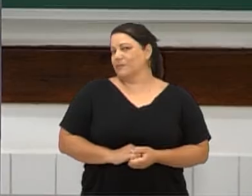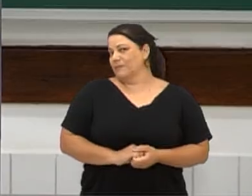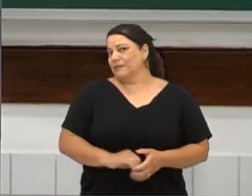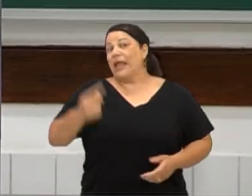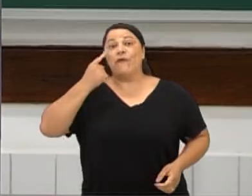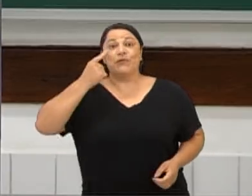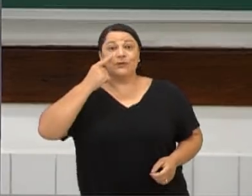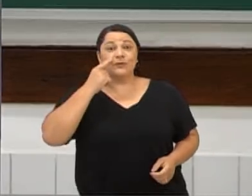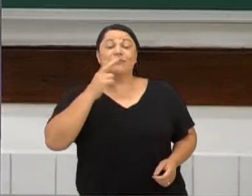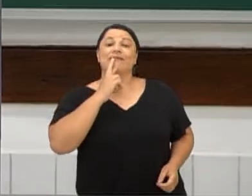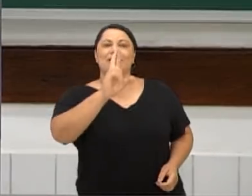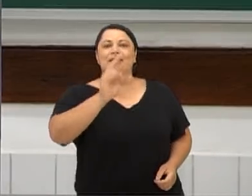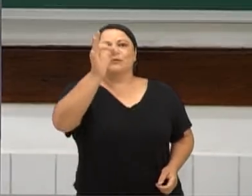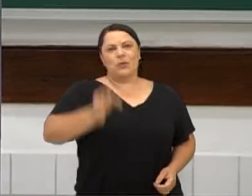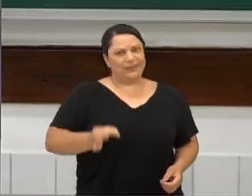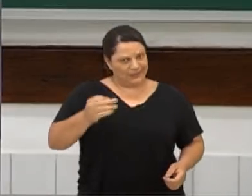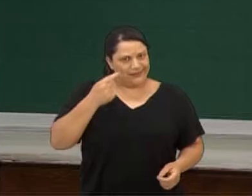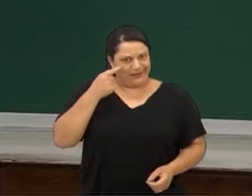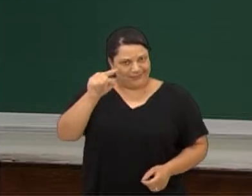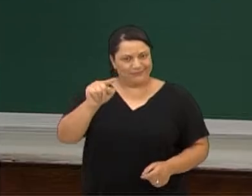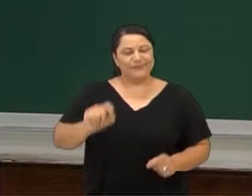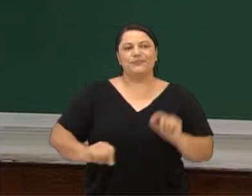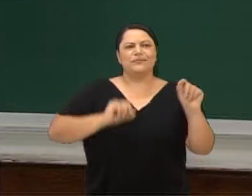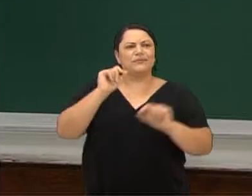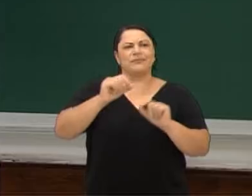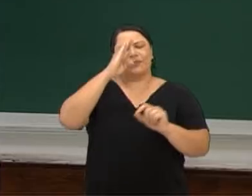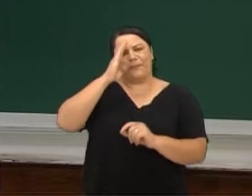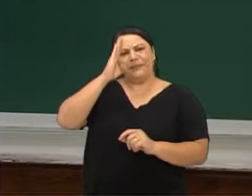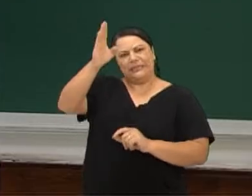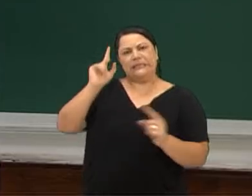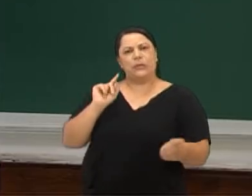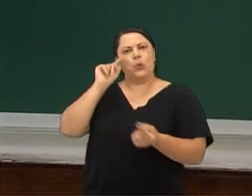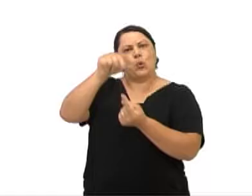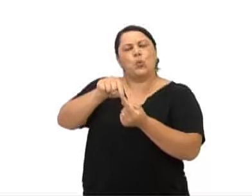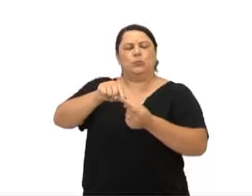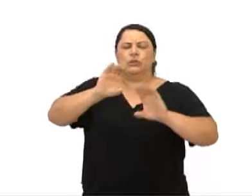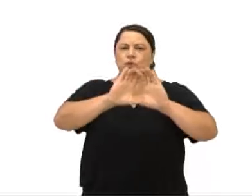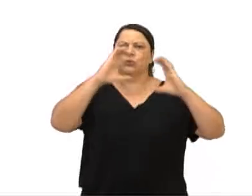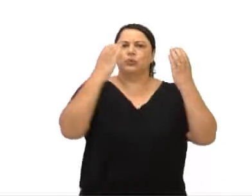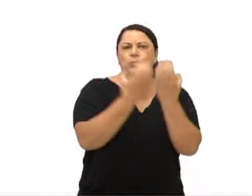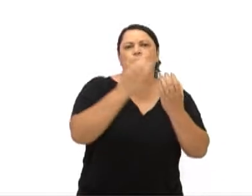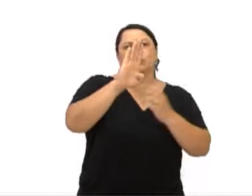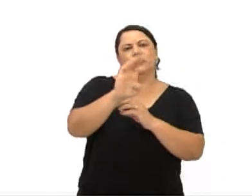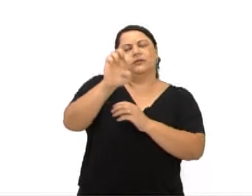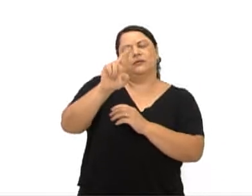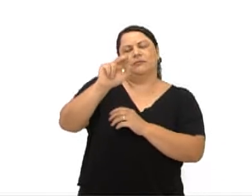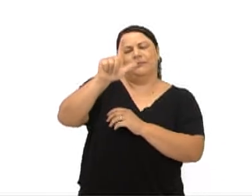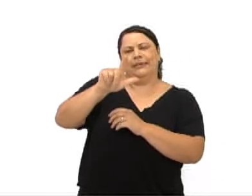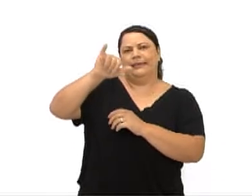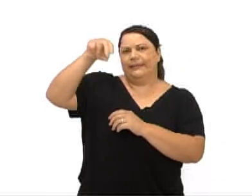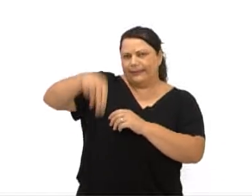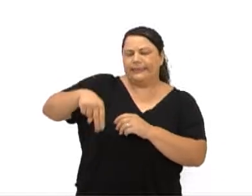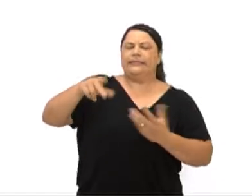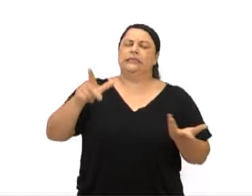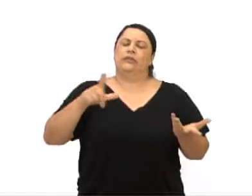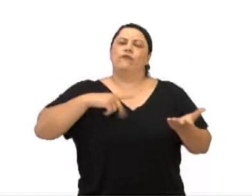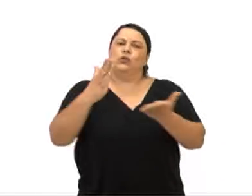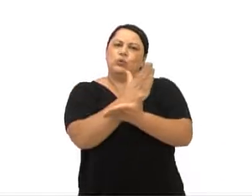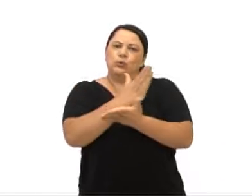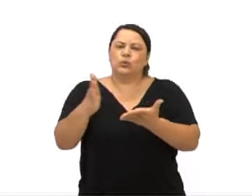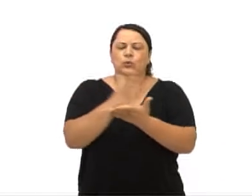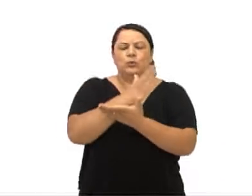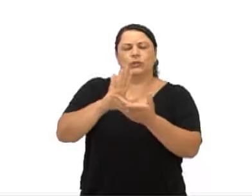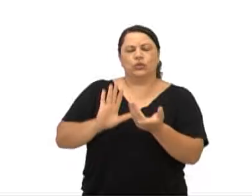Vamos ver a resposta certa? Vamos lá, vamos conferir? O principal objetivo da Conferência de Berlim foi dividir, entre aspas, o